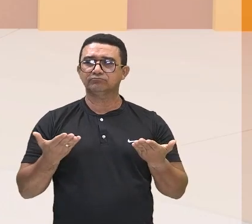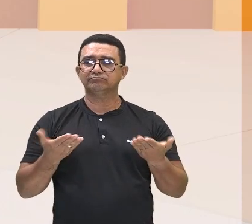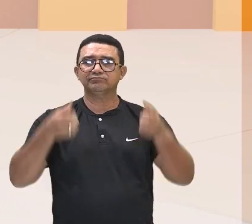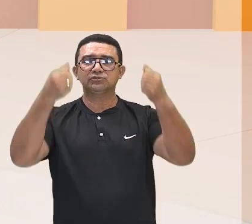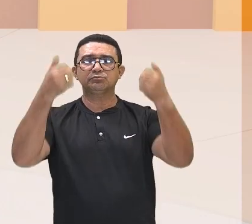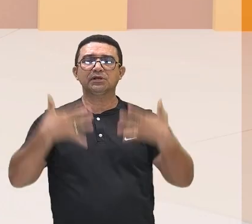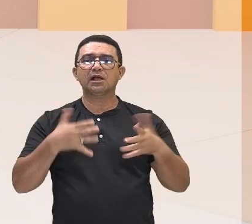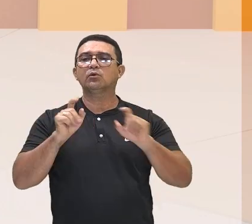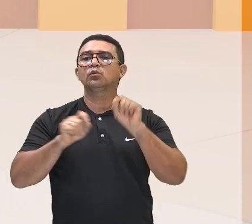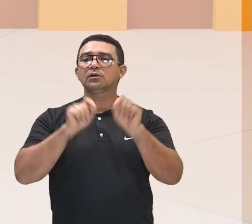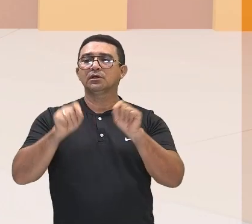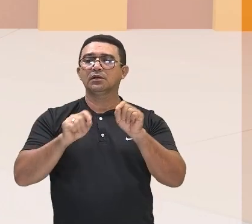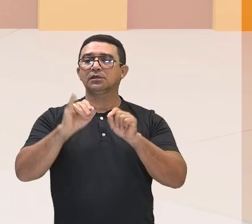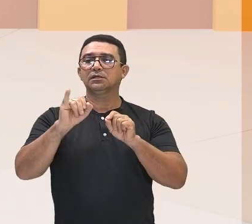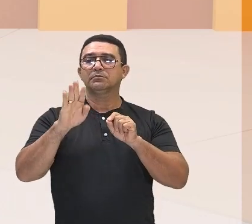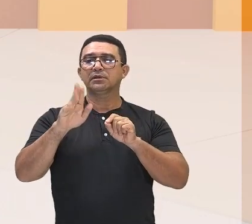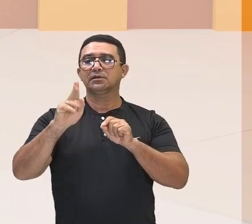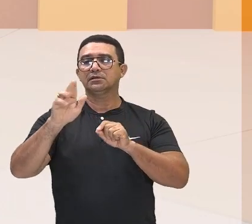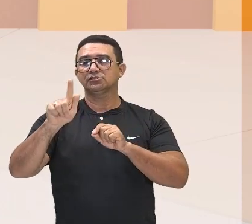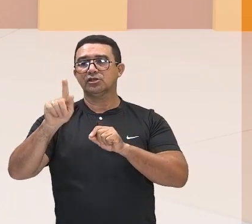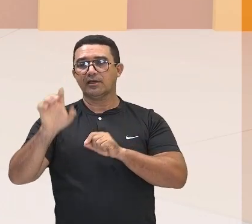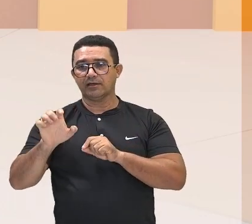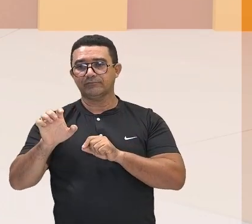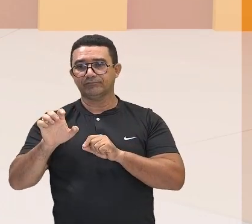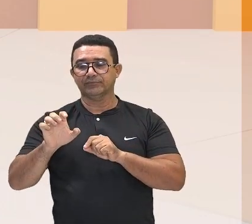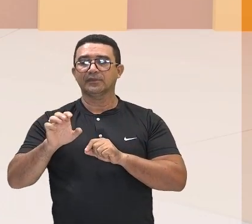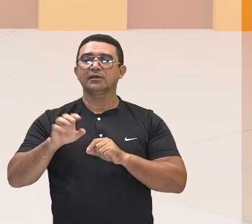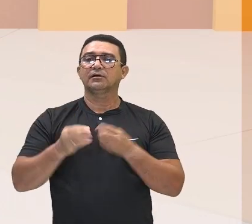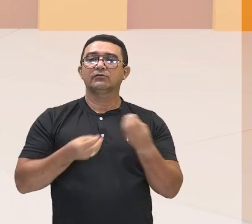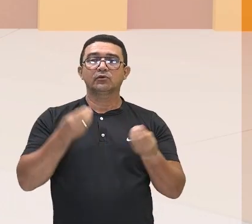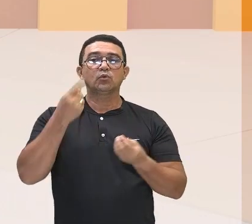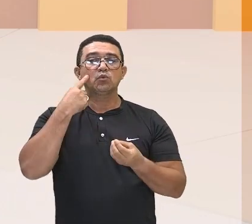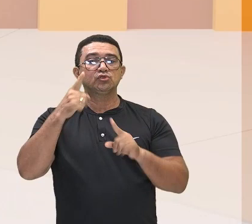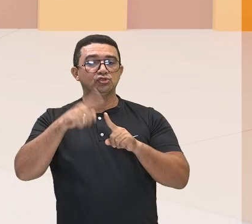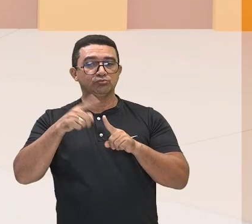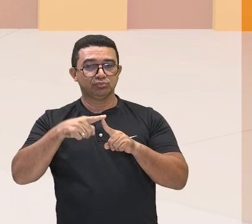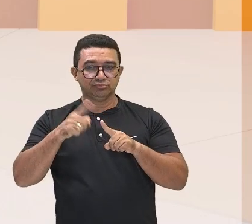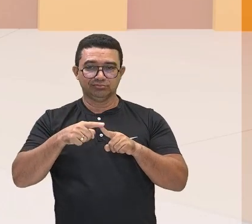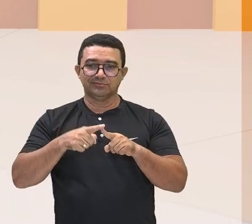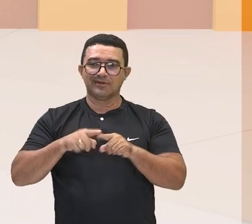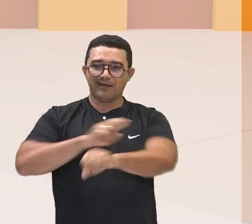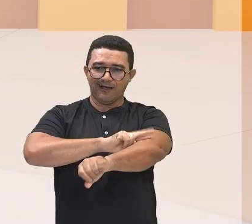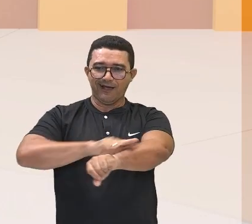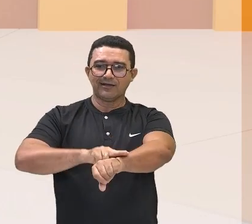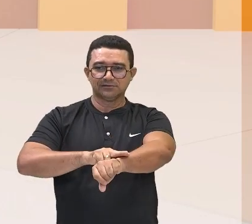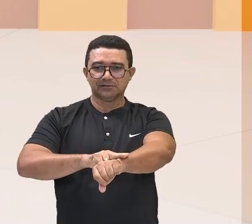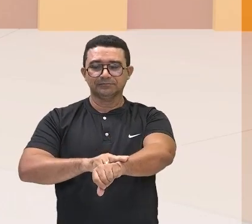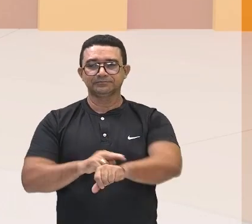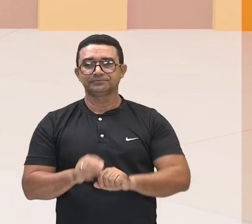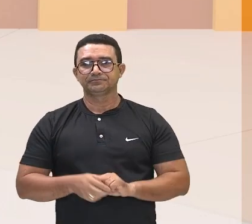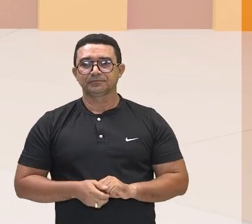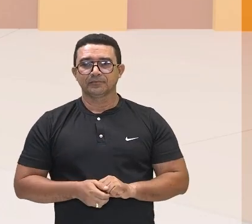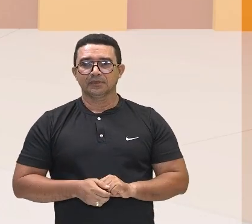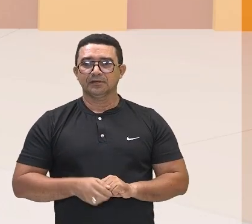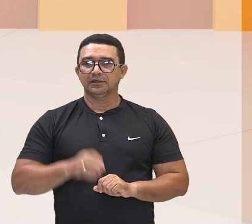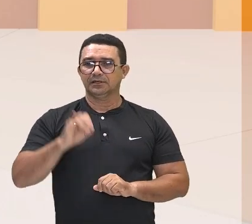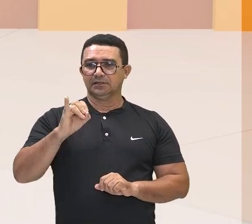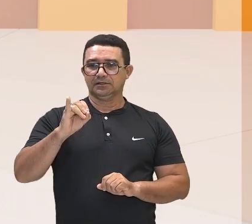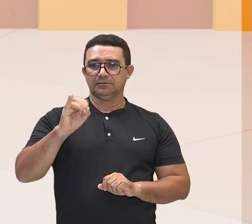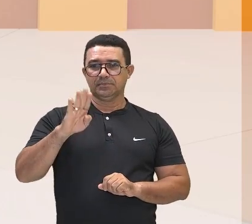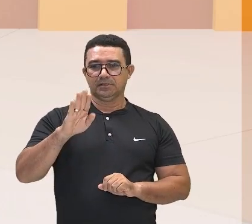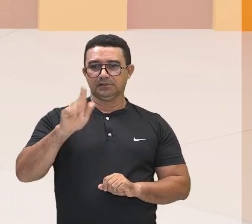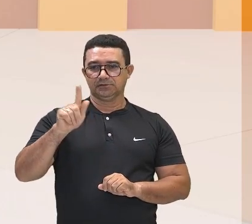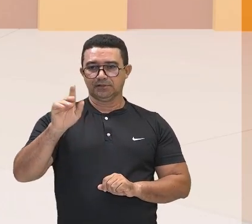do IBGE quanto à nossa identificação étnico-racial. Lembrando que o IBGE, ele acaba que no último